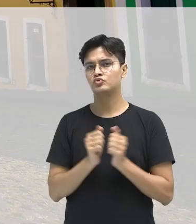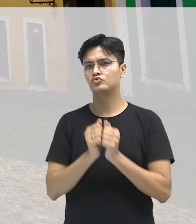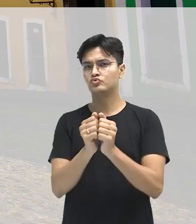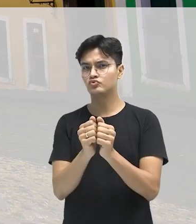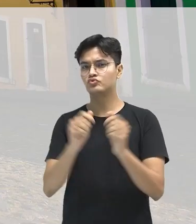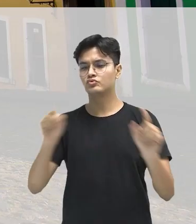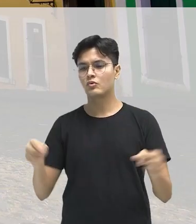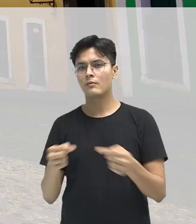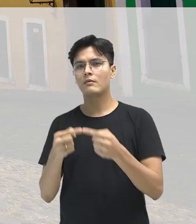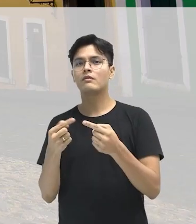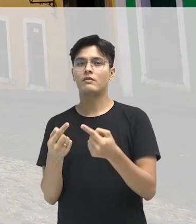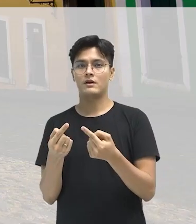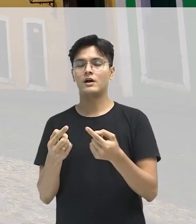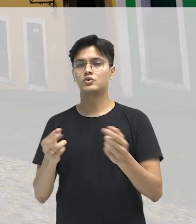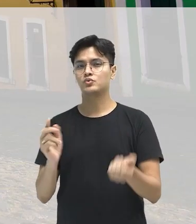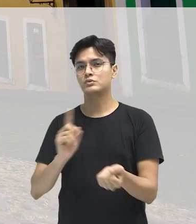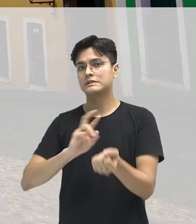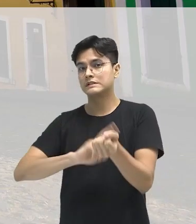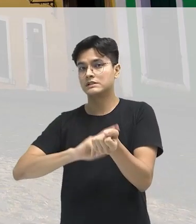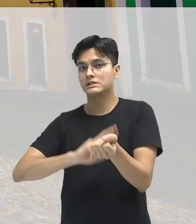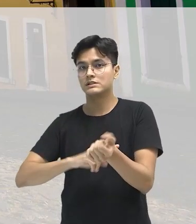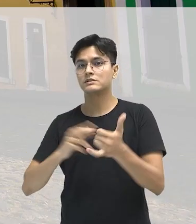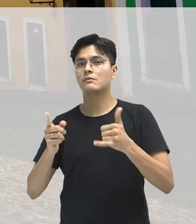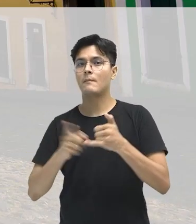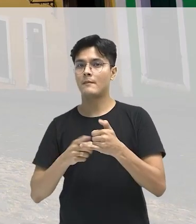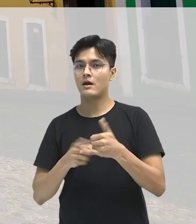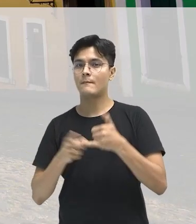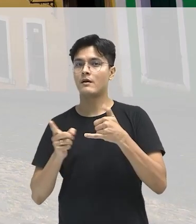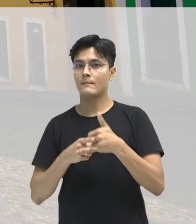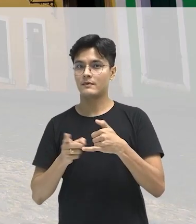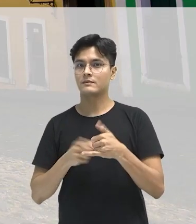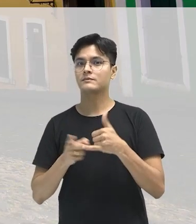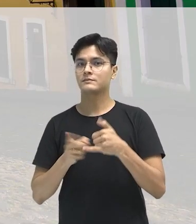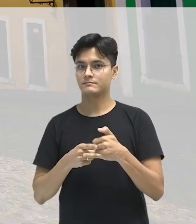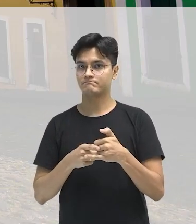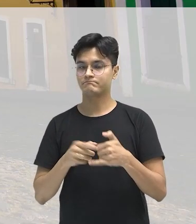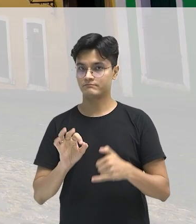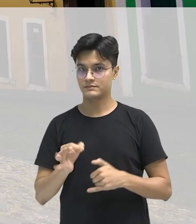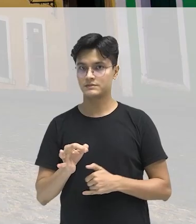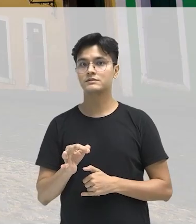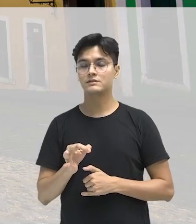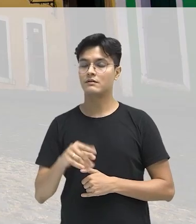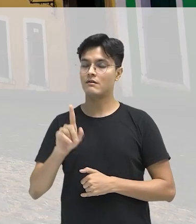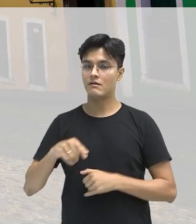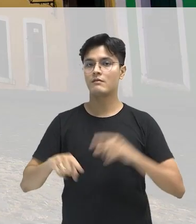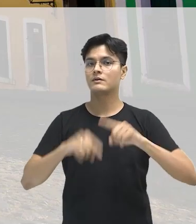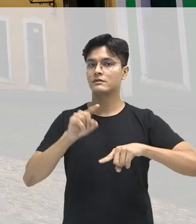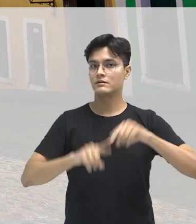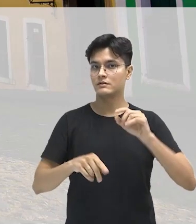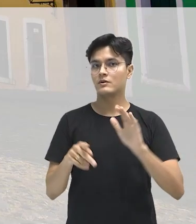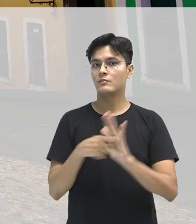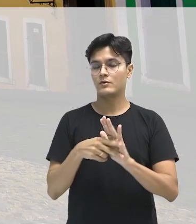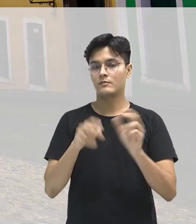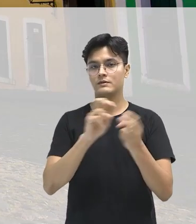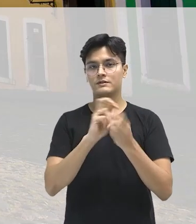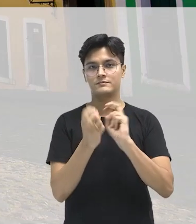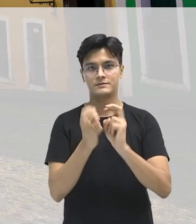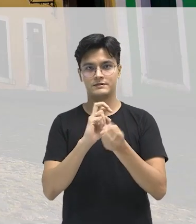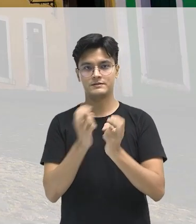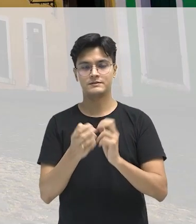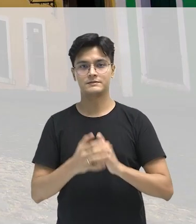som para vocês, mas vocês já conhecem, tá bom? Então, é mais um instrumento que compõe a música da